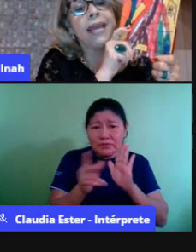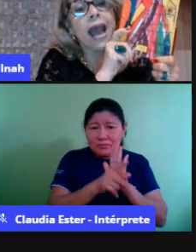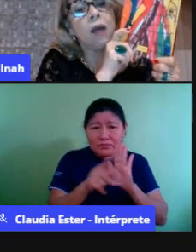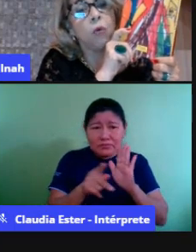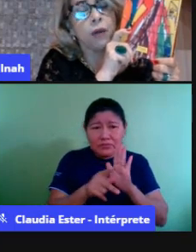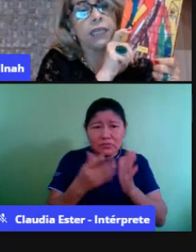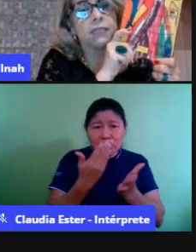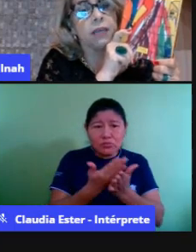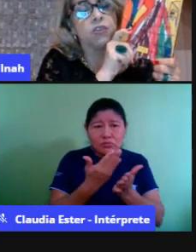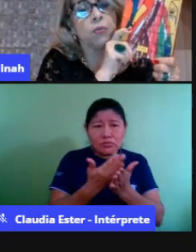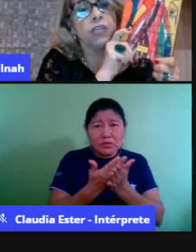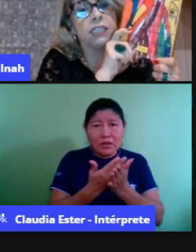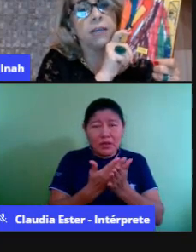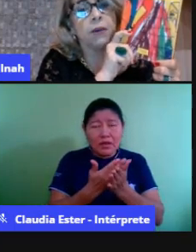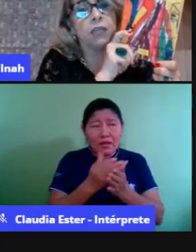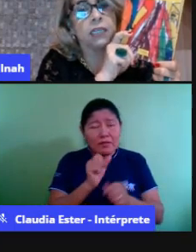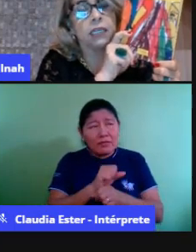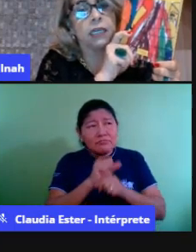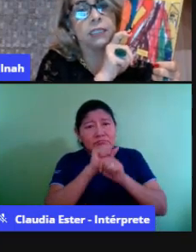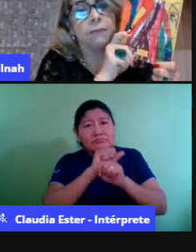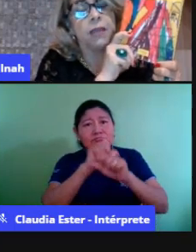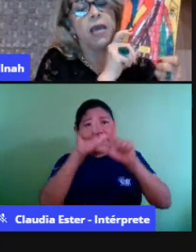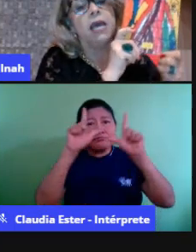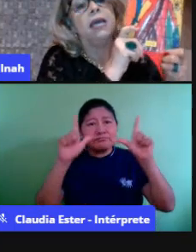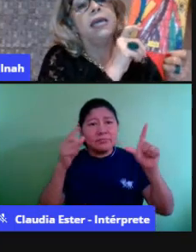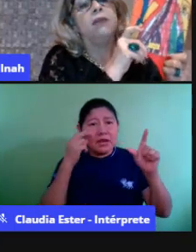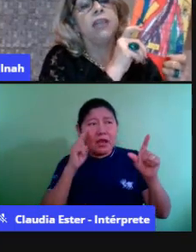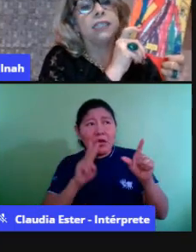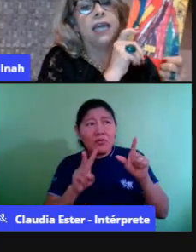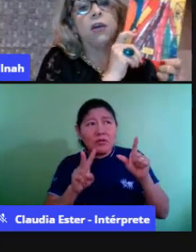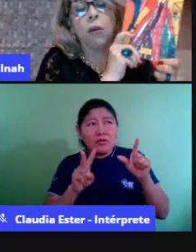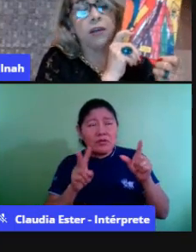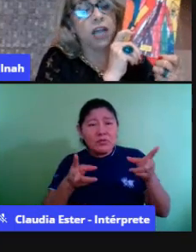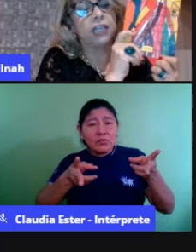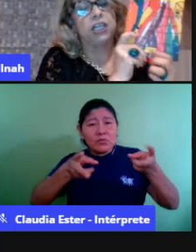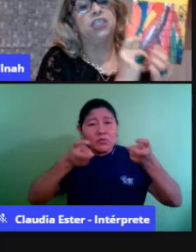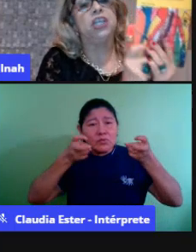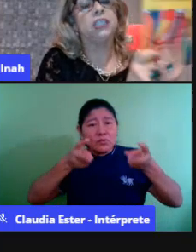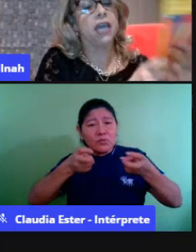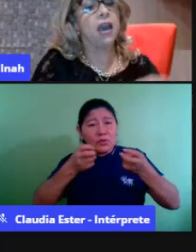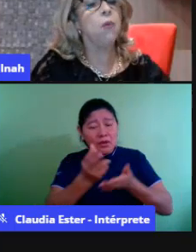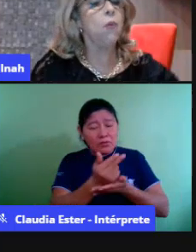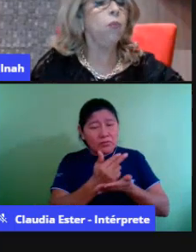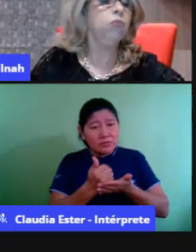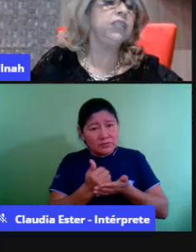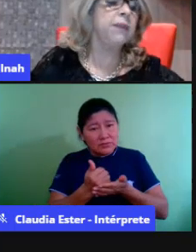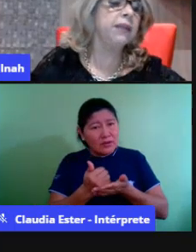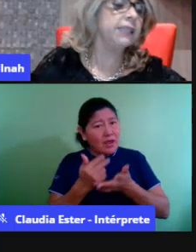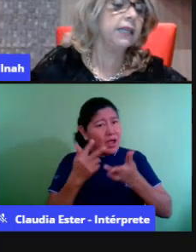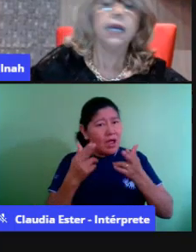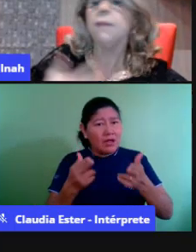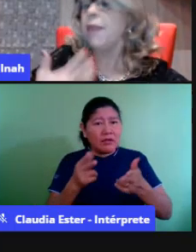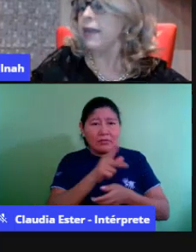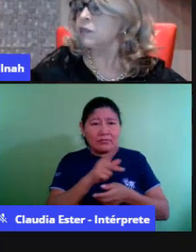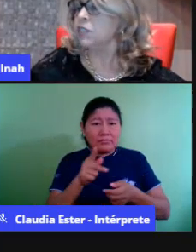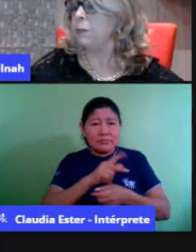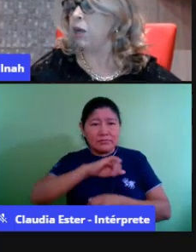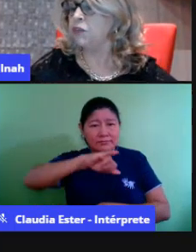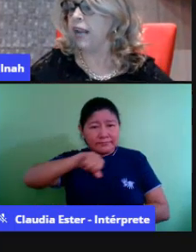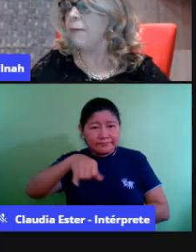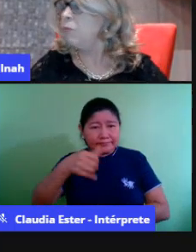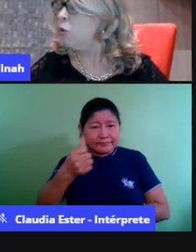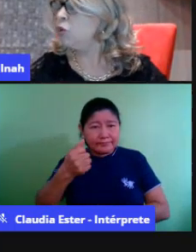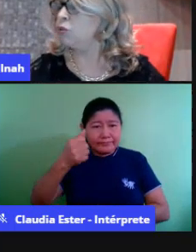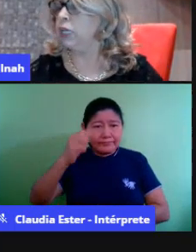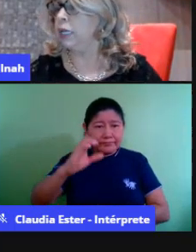para ampliar o conhecimento sobre o desenho para a nossa criança. Que o desenho, como a Jaque já disse, é um tema imenso, você